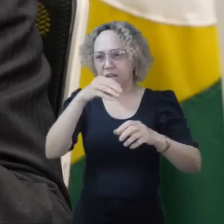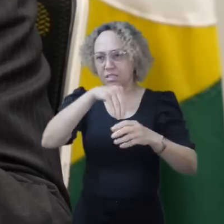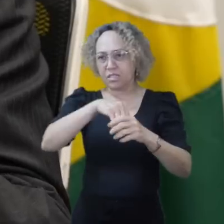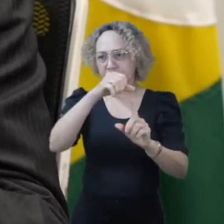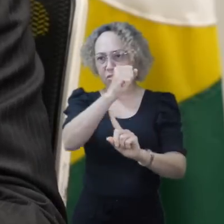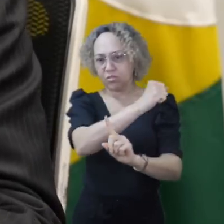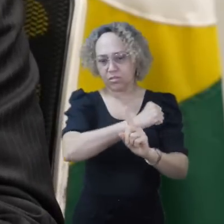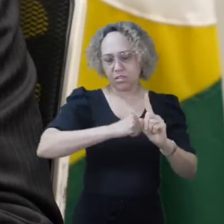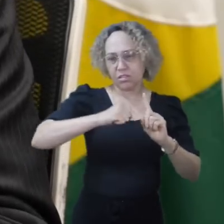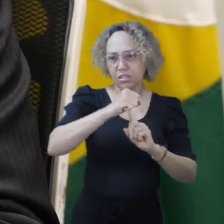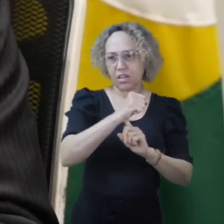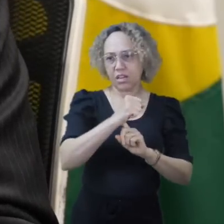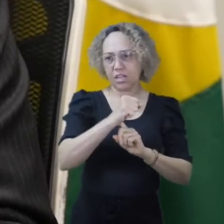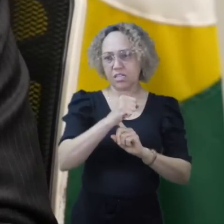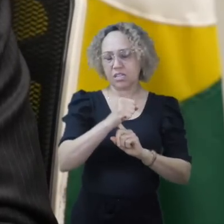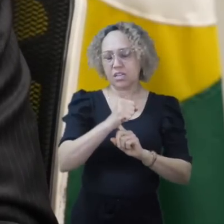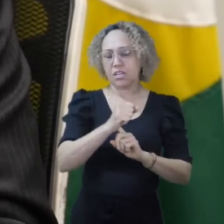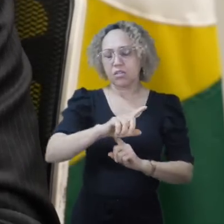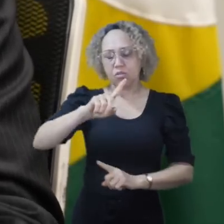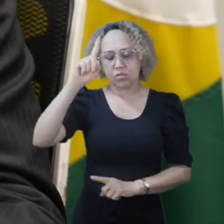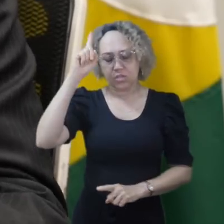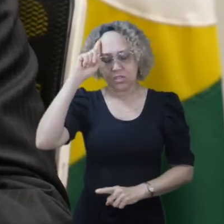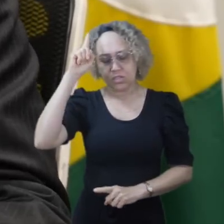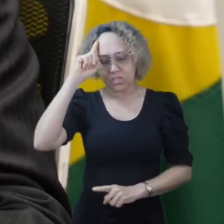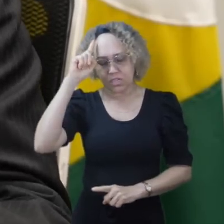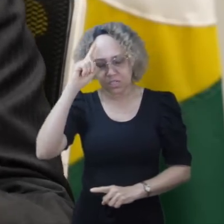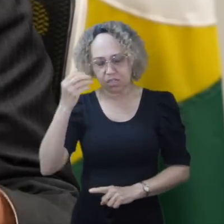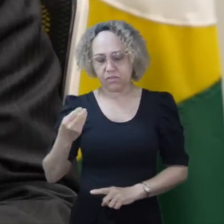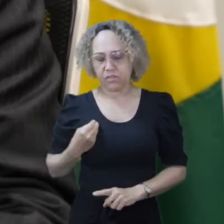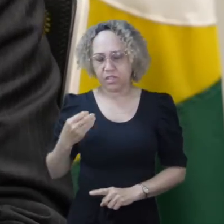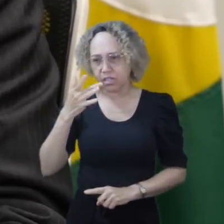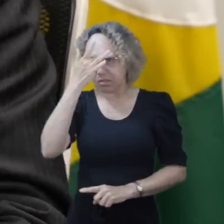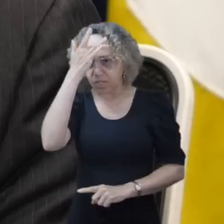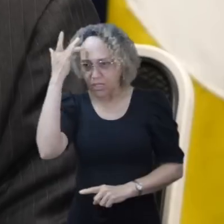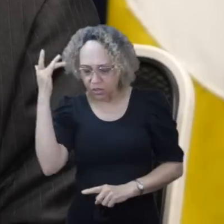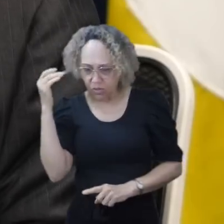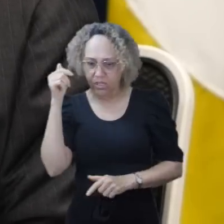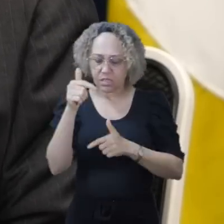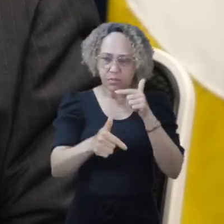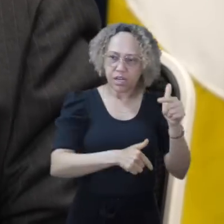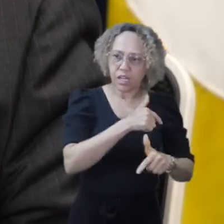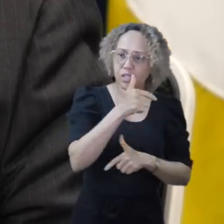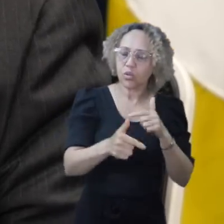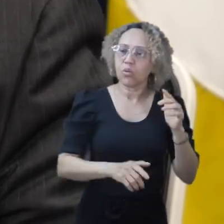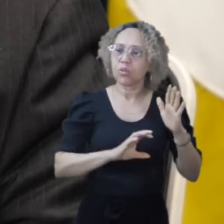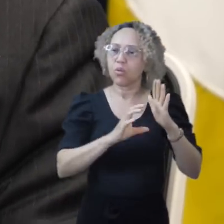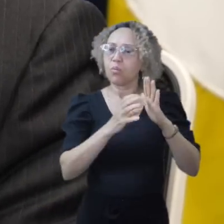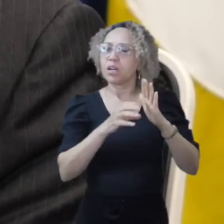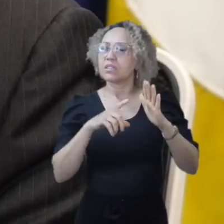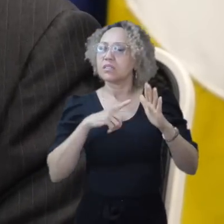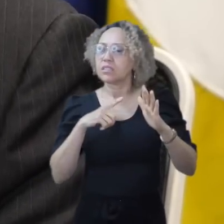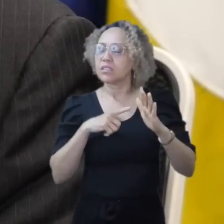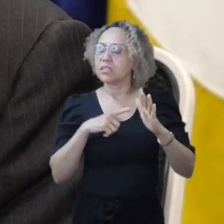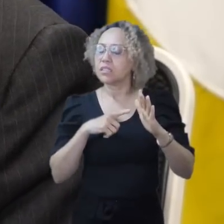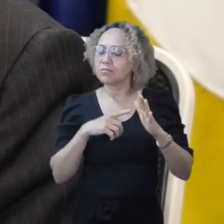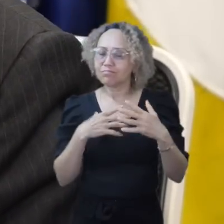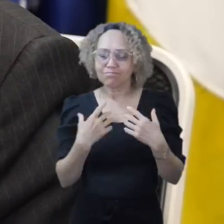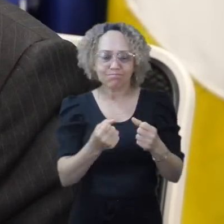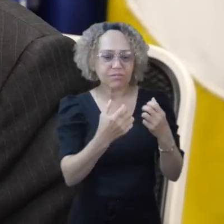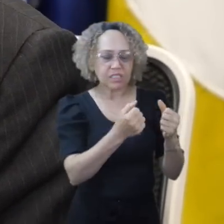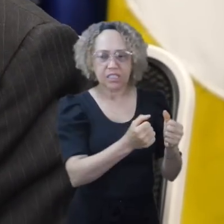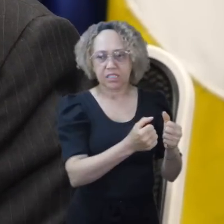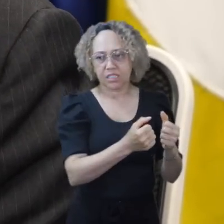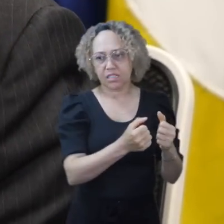presença na vida cotidiana do Brasil, das pessoas, do trabalhador, trabalhadora. É o partido que tem o melhor índice de aceitação e